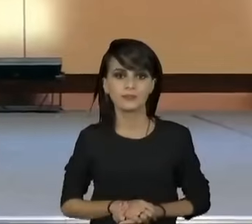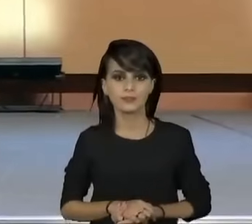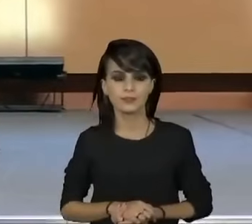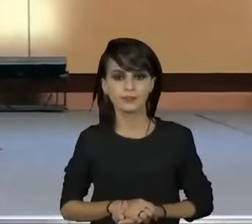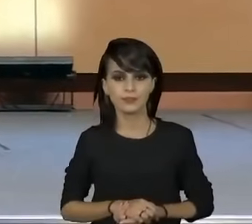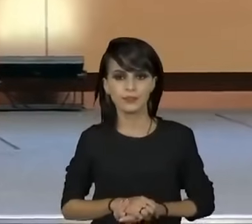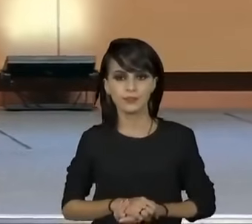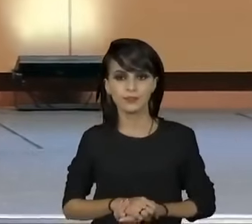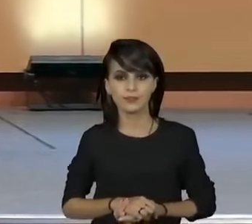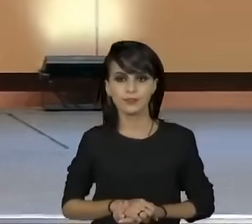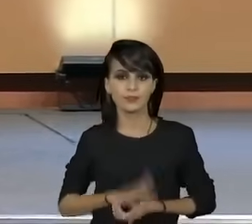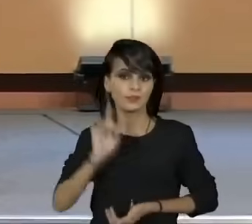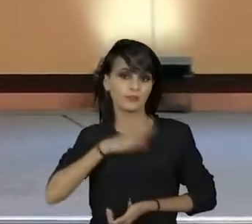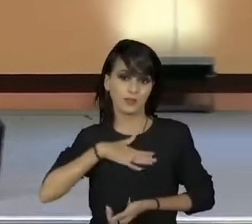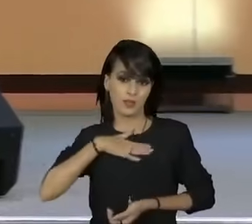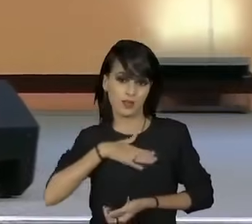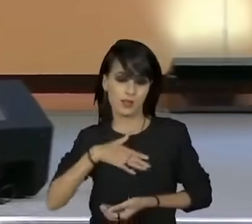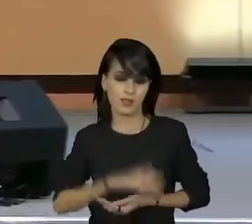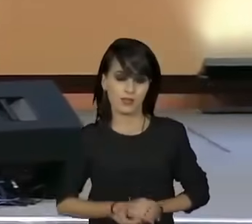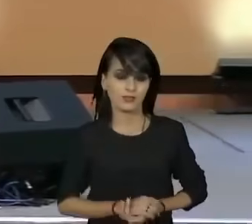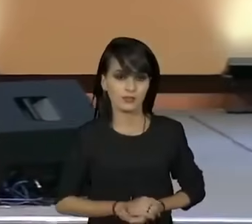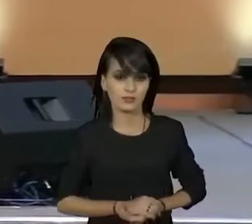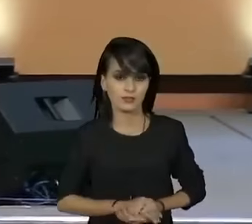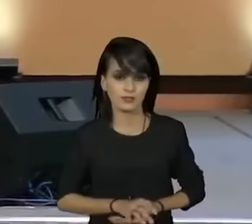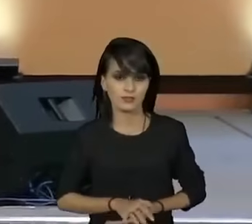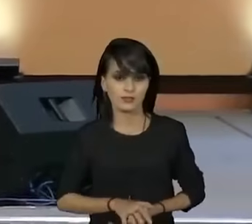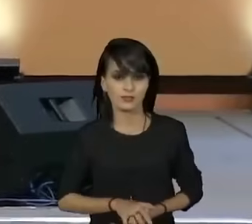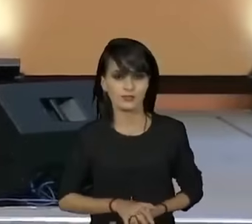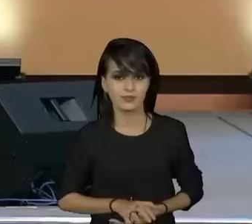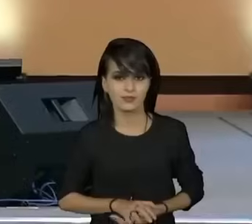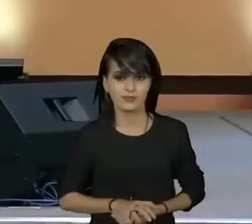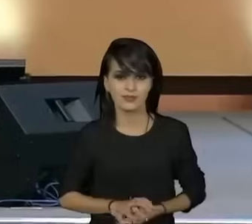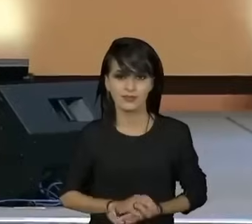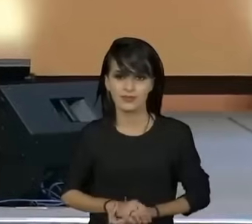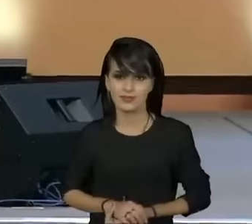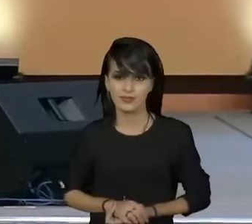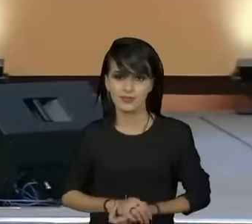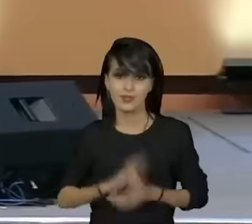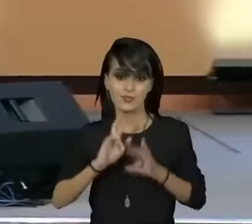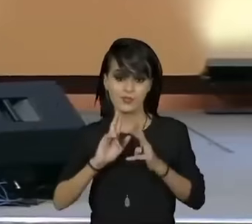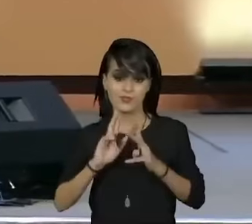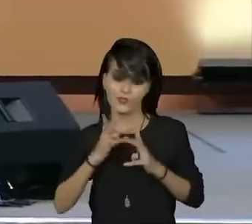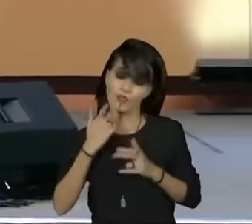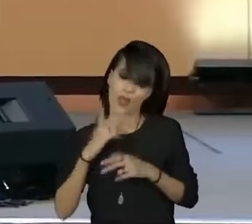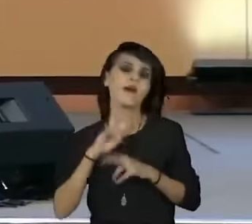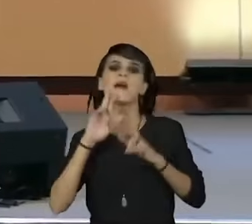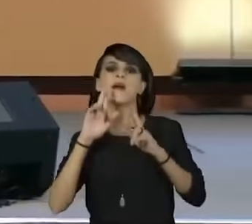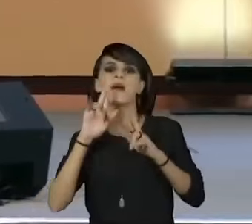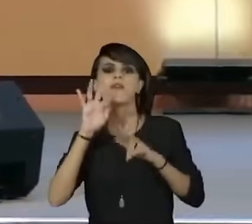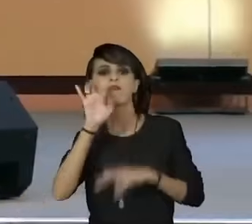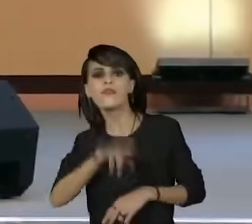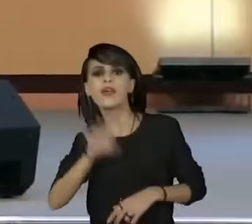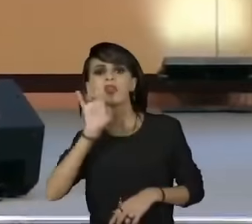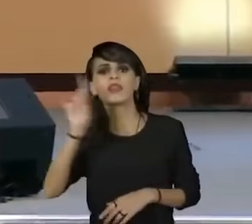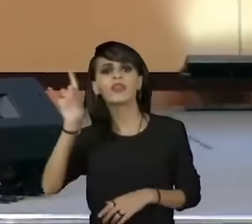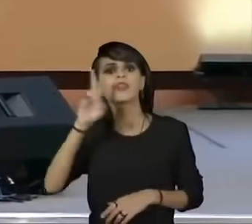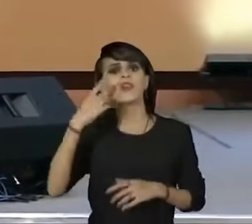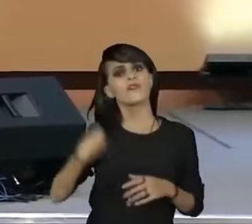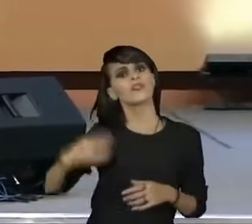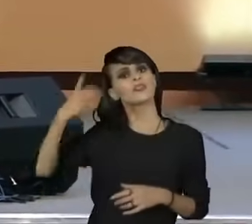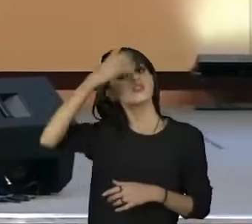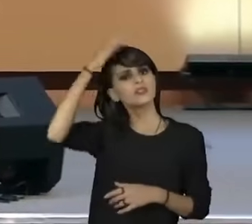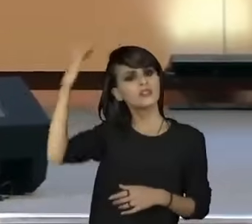Deus agrada a Deus meu irmão e por falar da fé em Deus e de uma vida